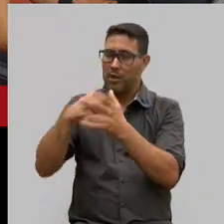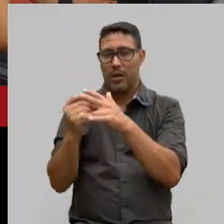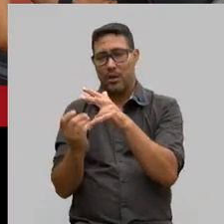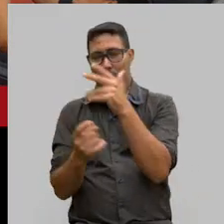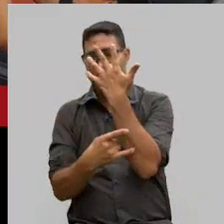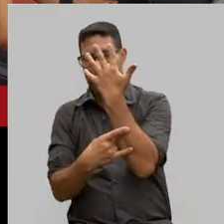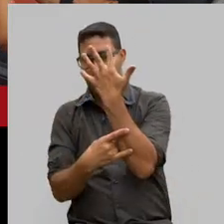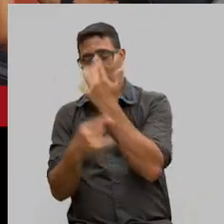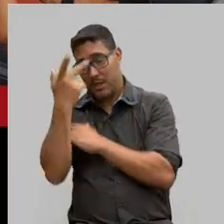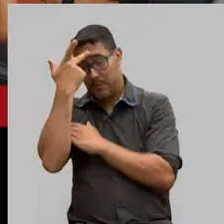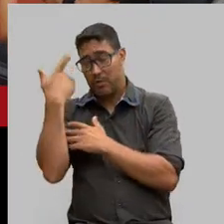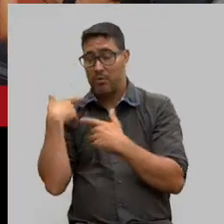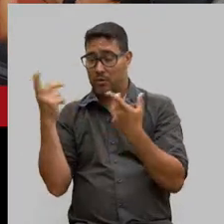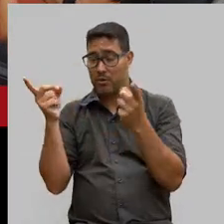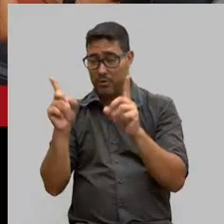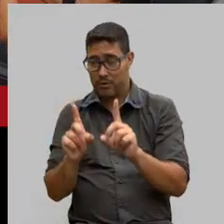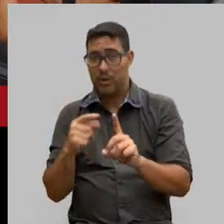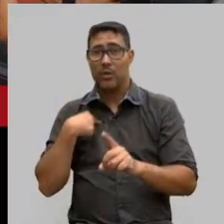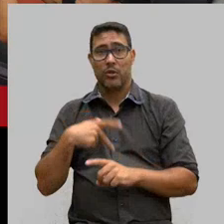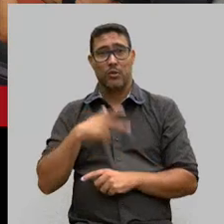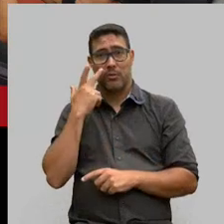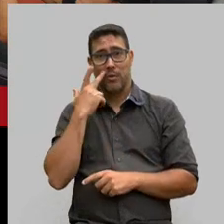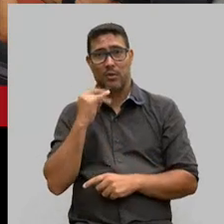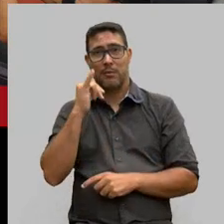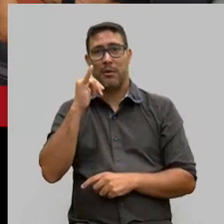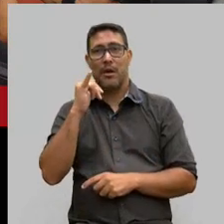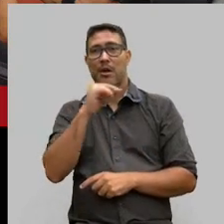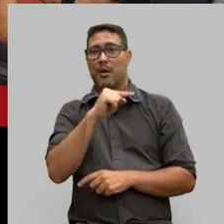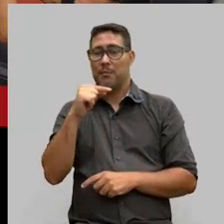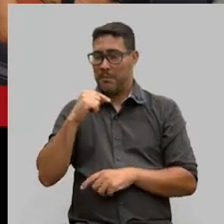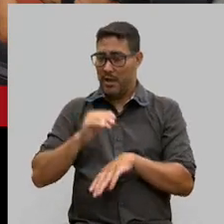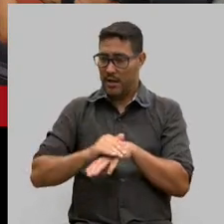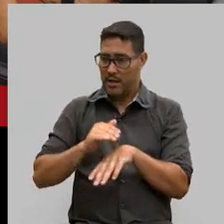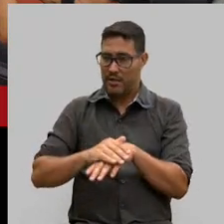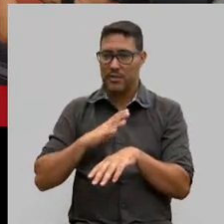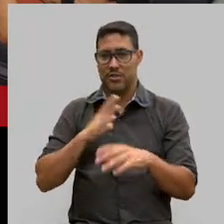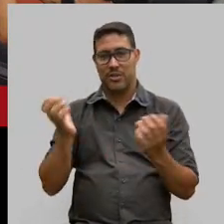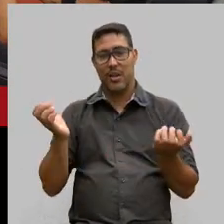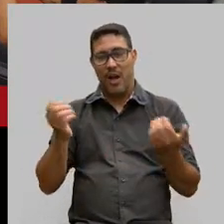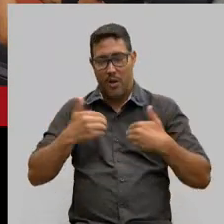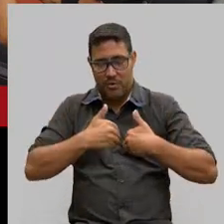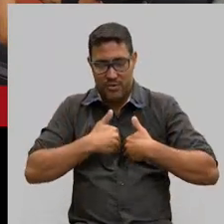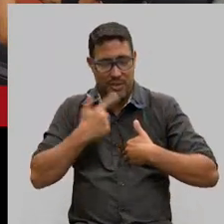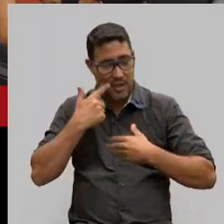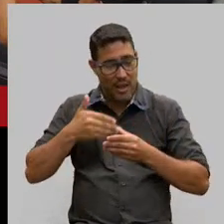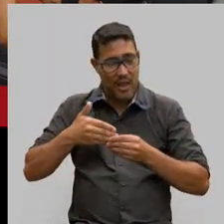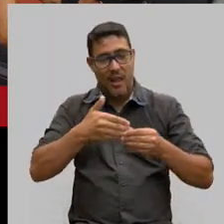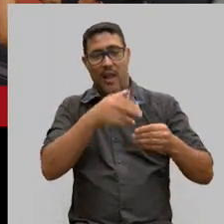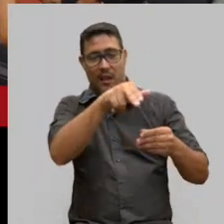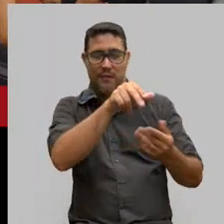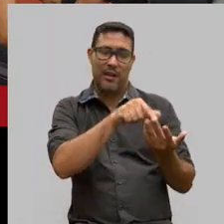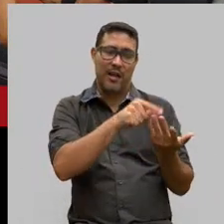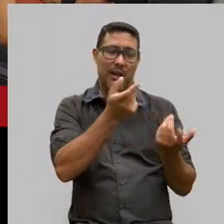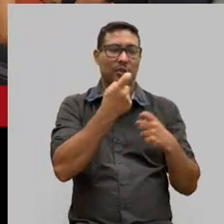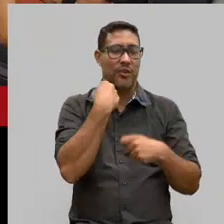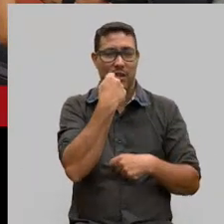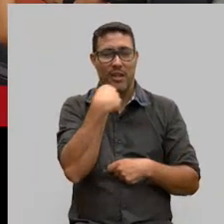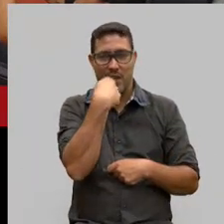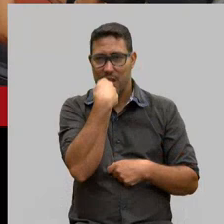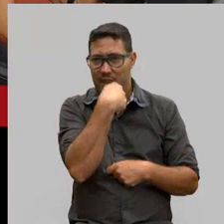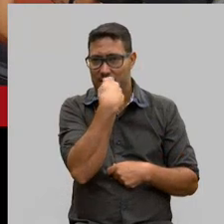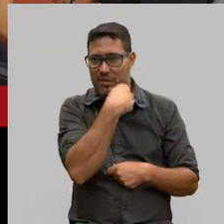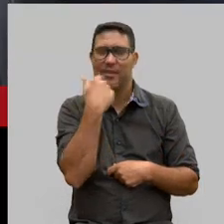deficiência nós que somos pai de autista sabe que levar menino dentista é um trem danado sabe Maria Clara e aí a professora Ana Cristina tem um projeto